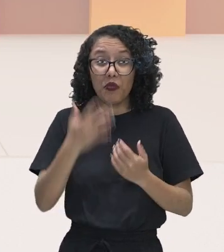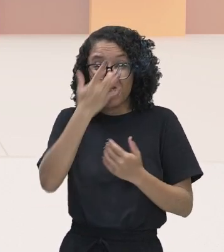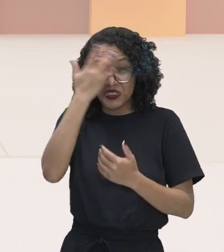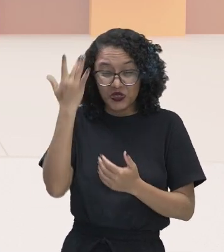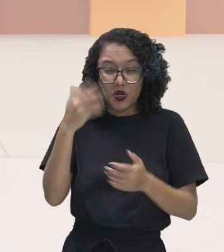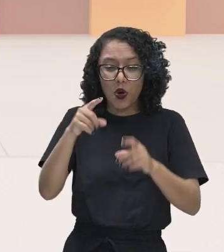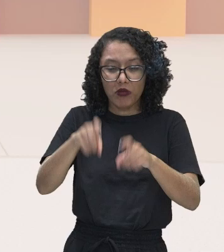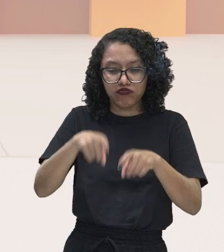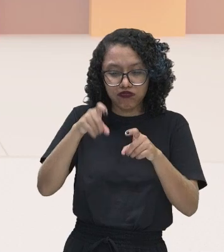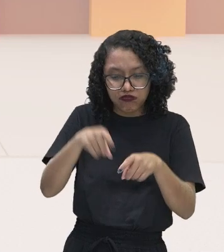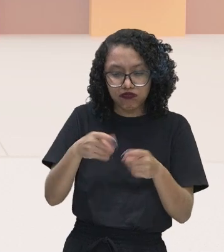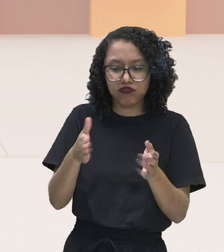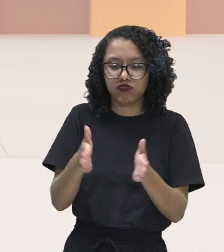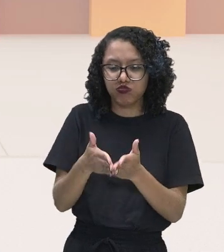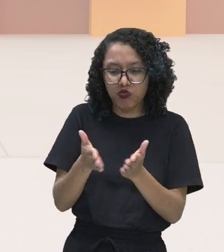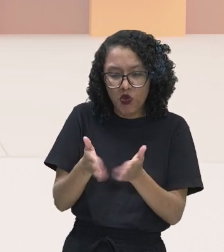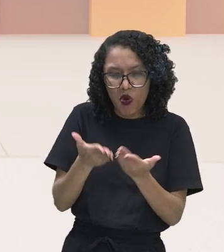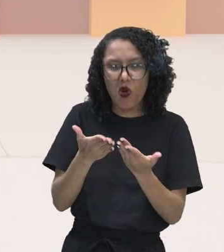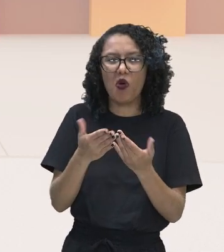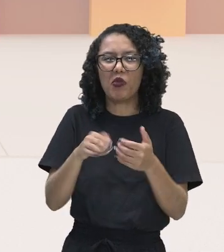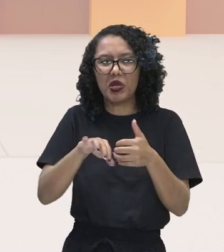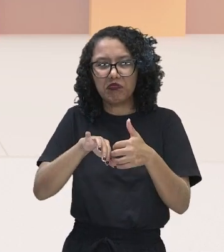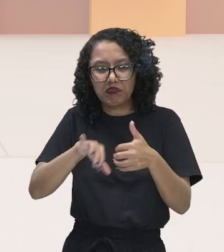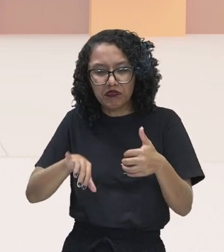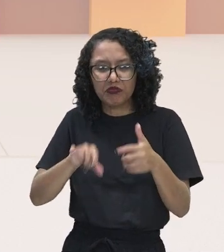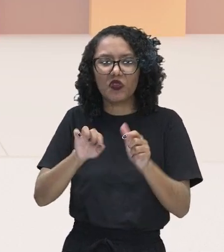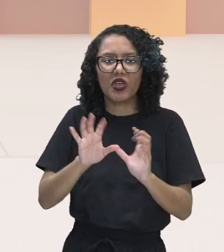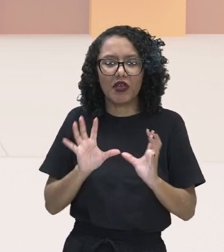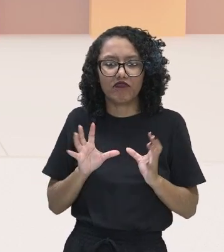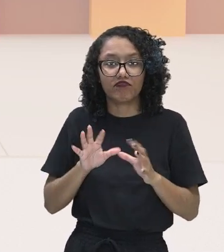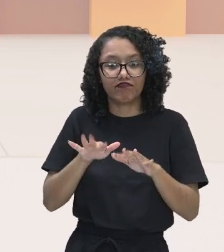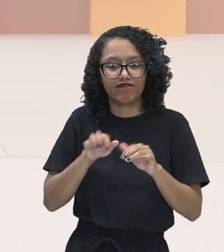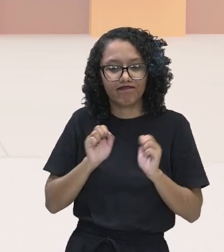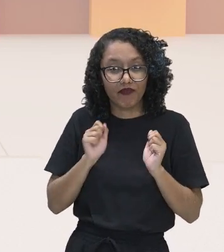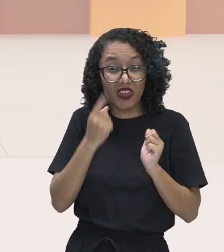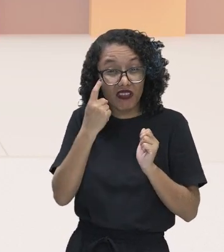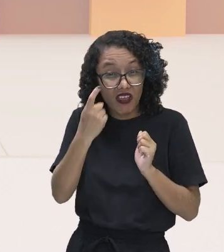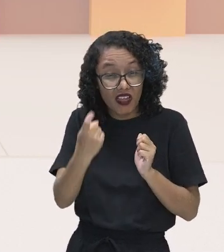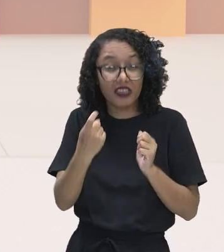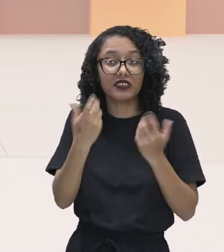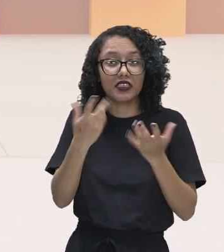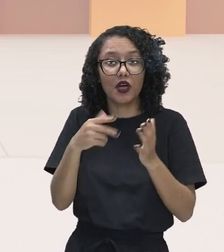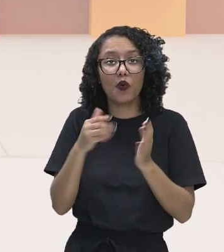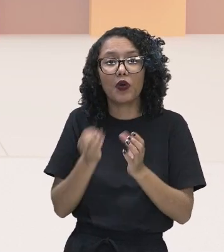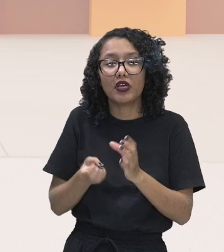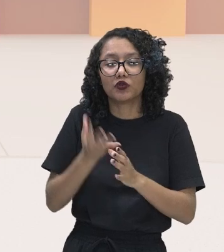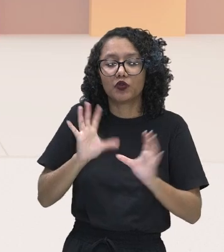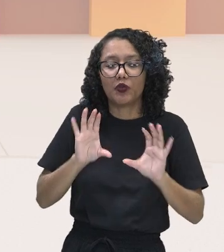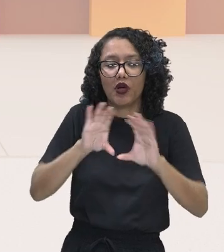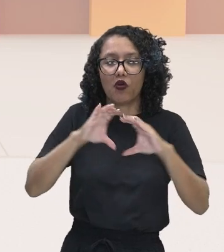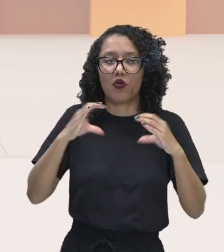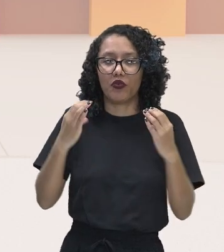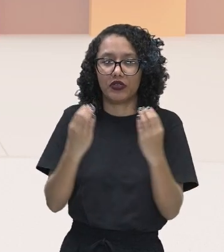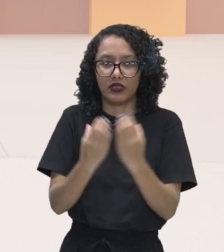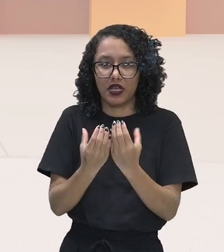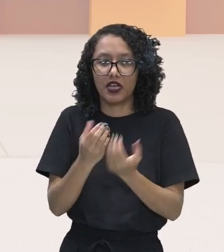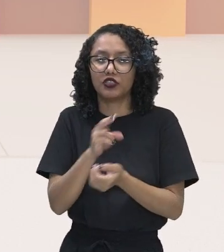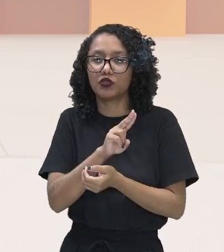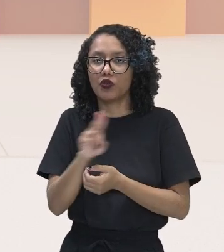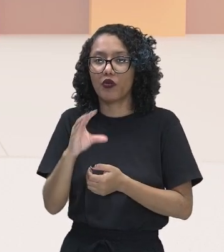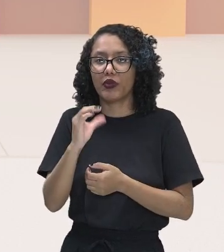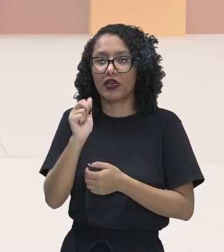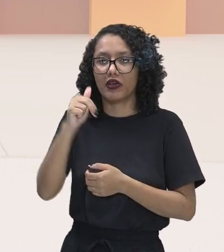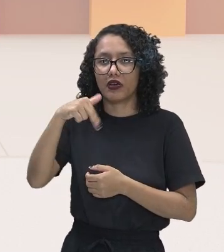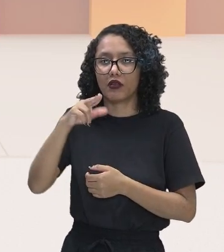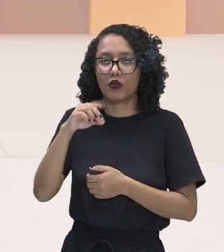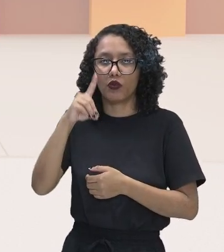e marginalizados, formando uma comunidade autossustentável conhecida como Canudos.